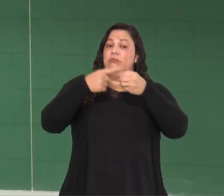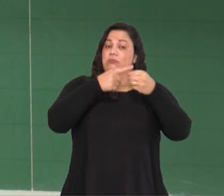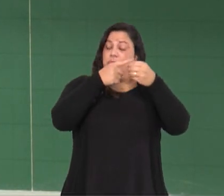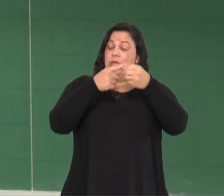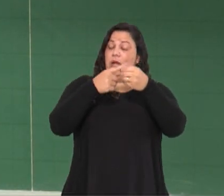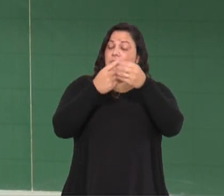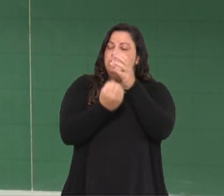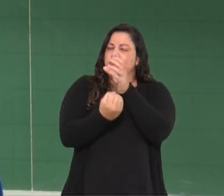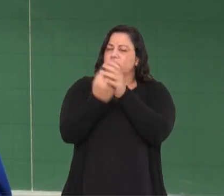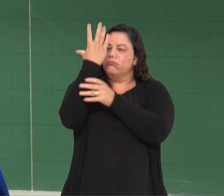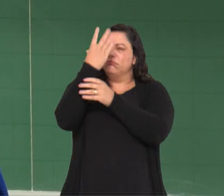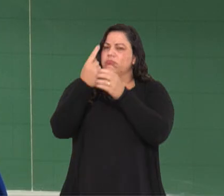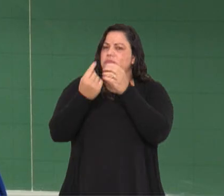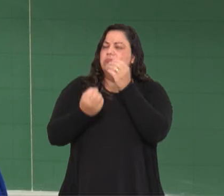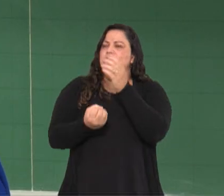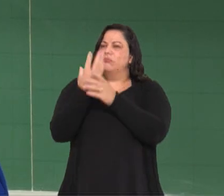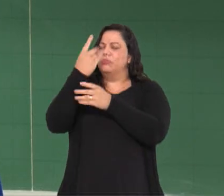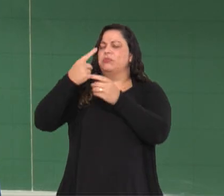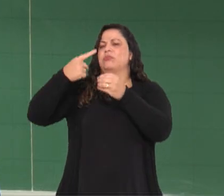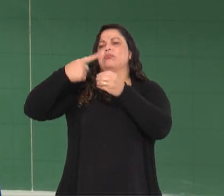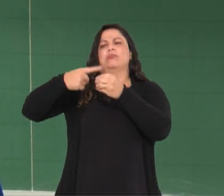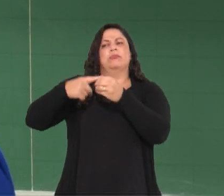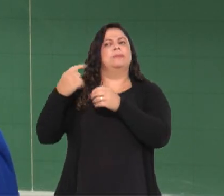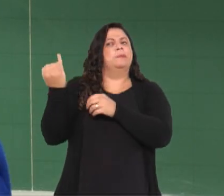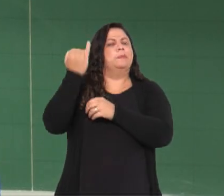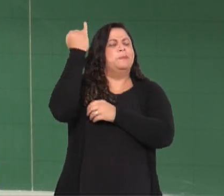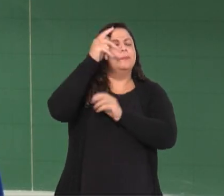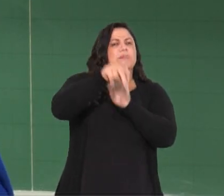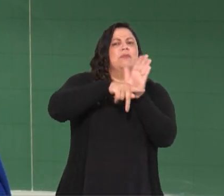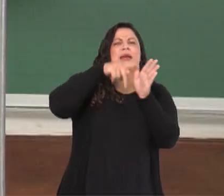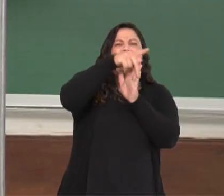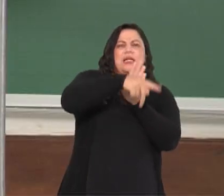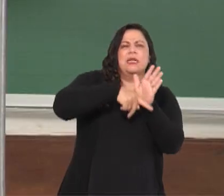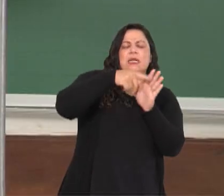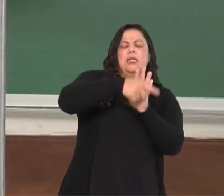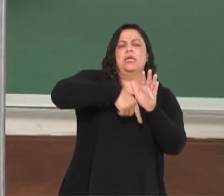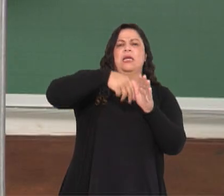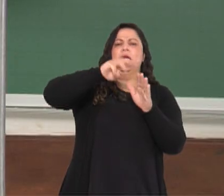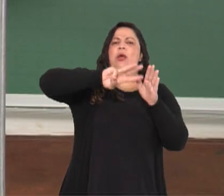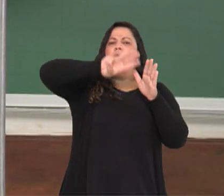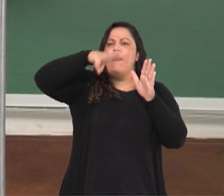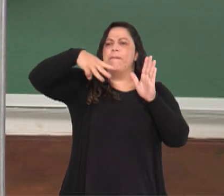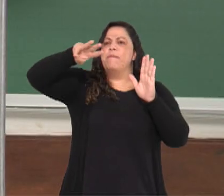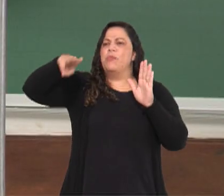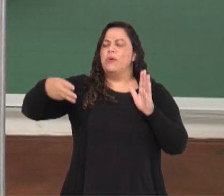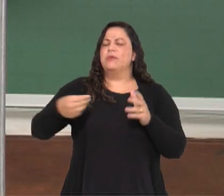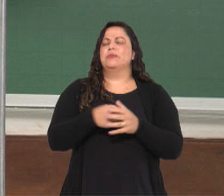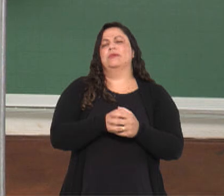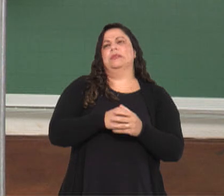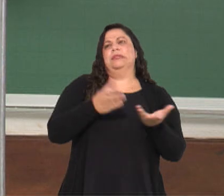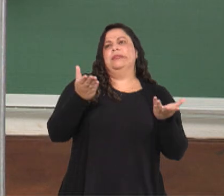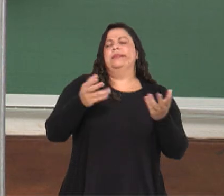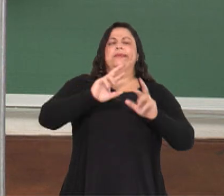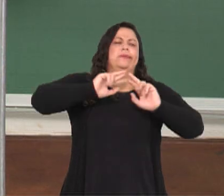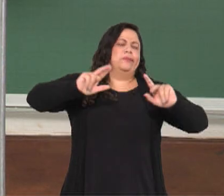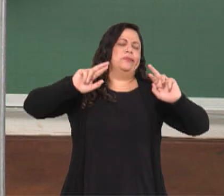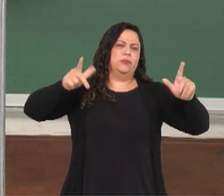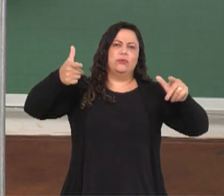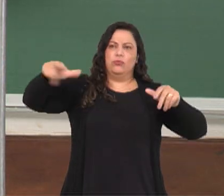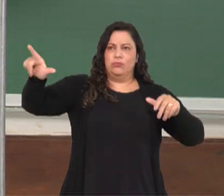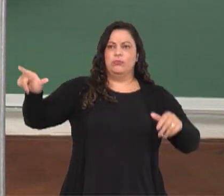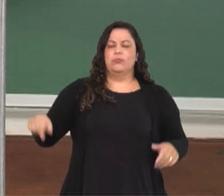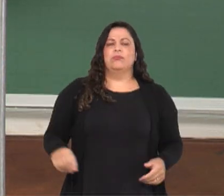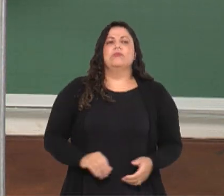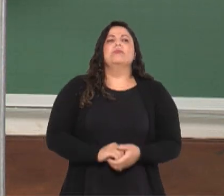né? Que nós temos aí Paranaguá, Morretes, Santonina, com todo esse movimento que a mineração proporcionou ali na